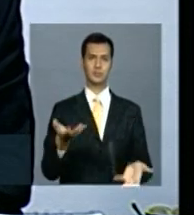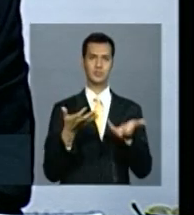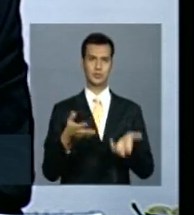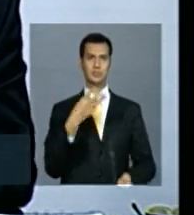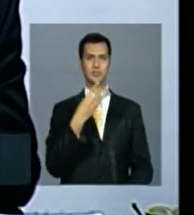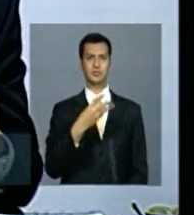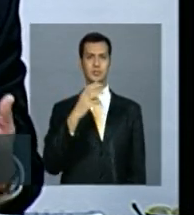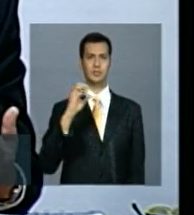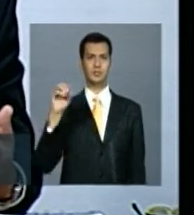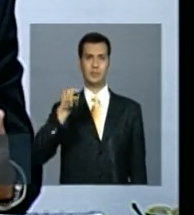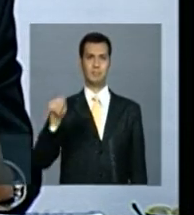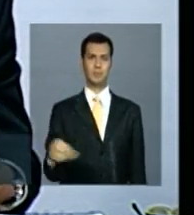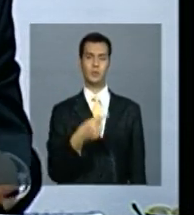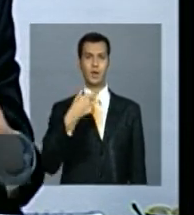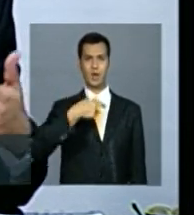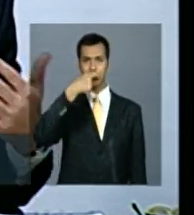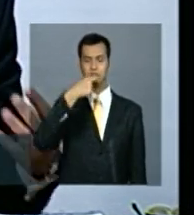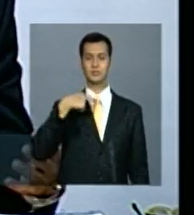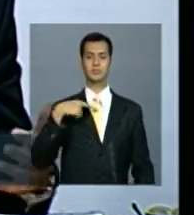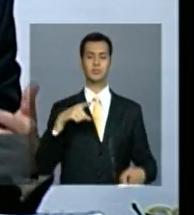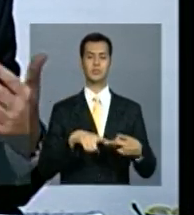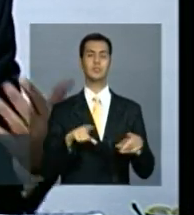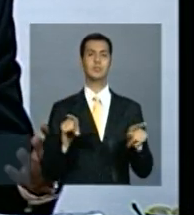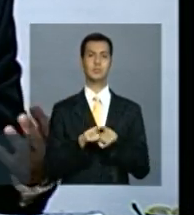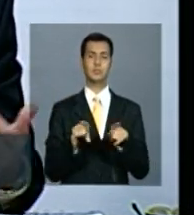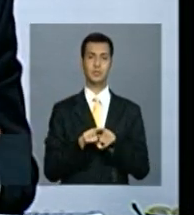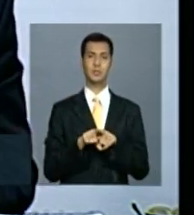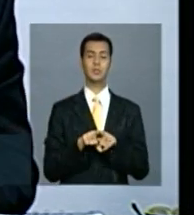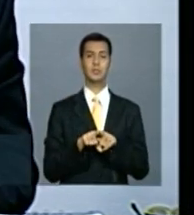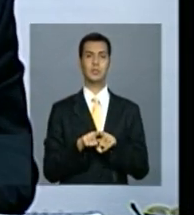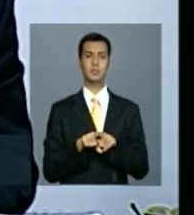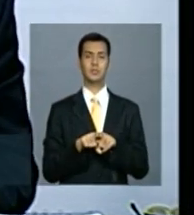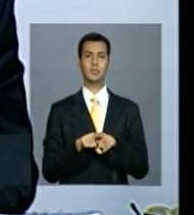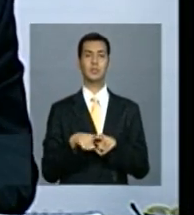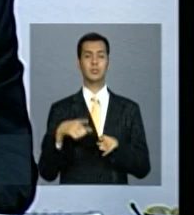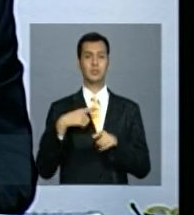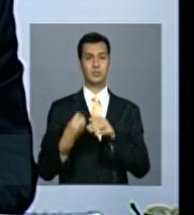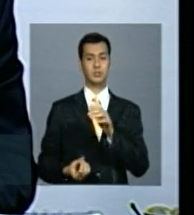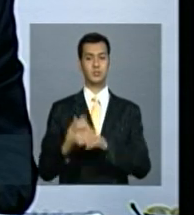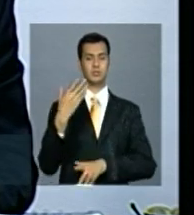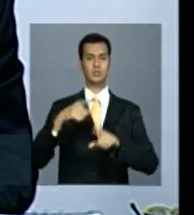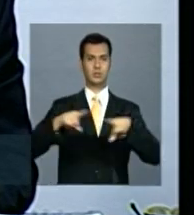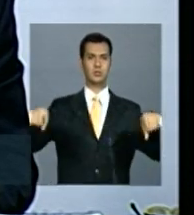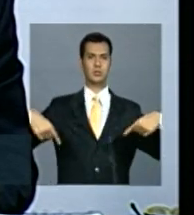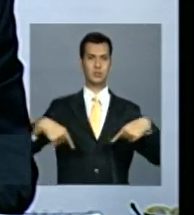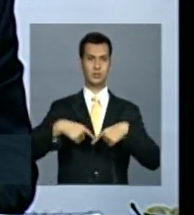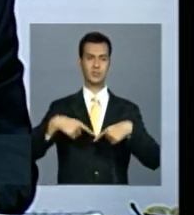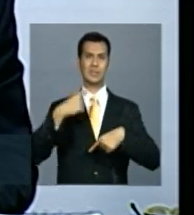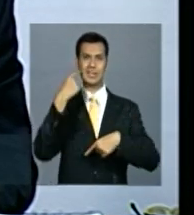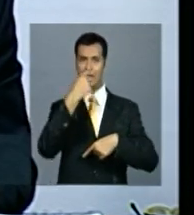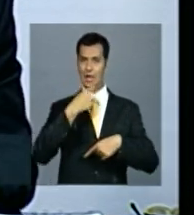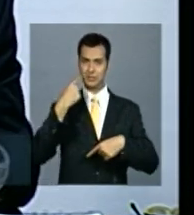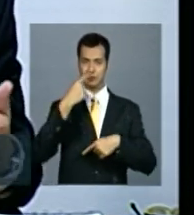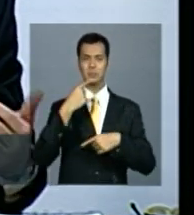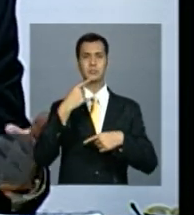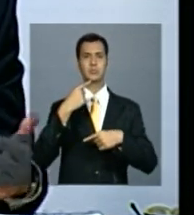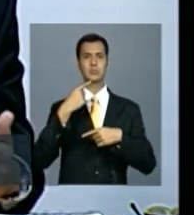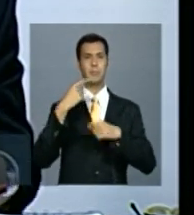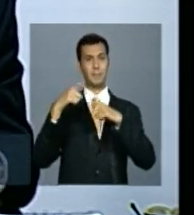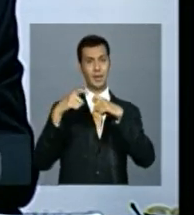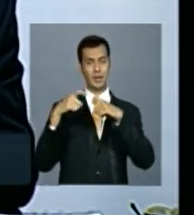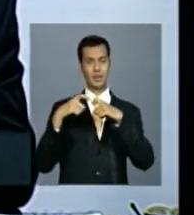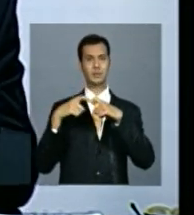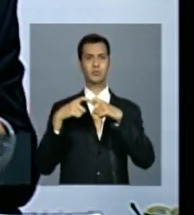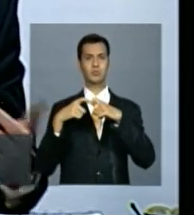próteses dentárias junto com as próteses dentárias Nós instalamos criamos consultórios odontológicos móveis paraa área